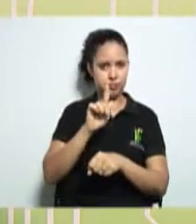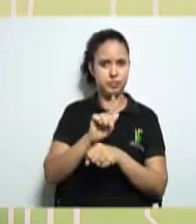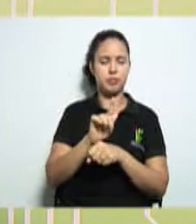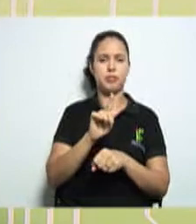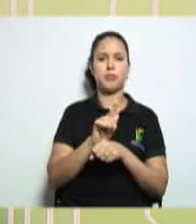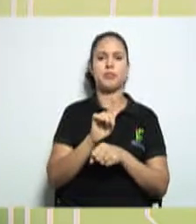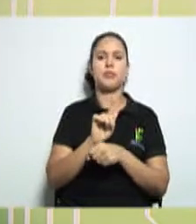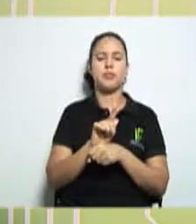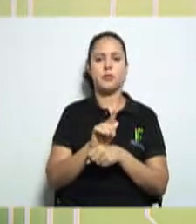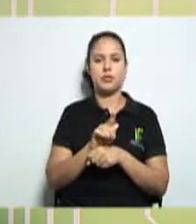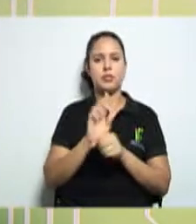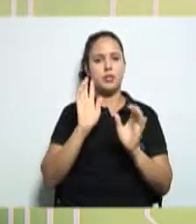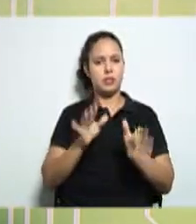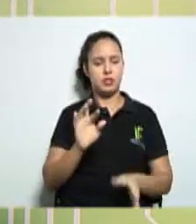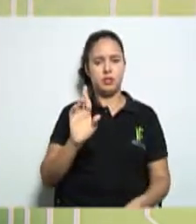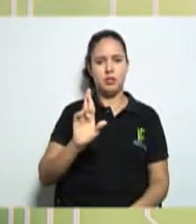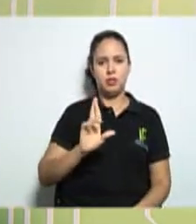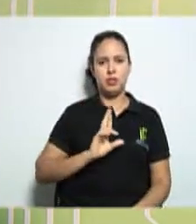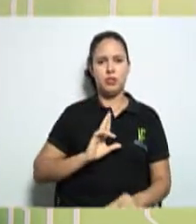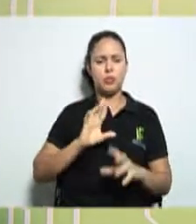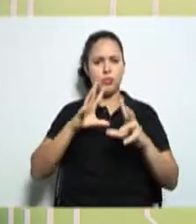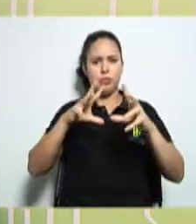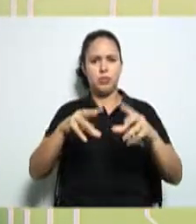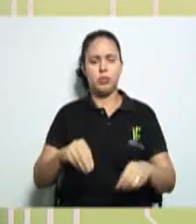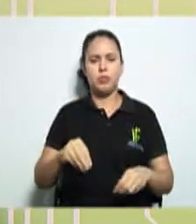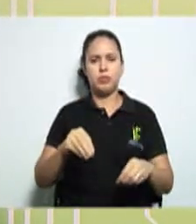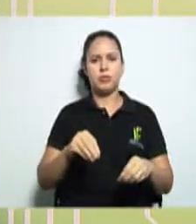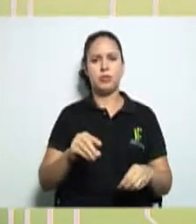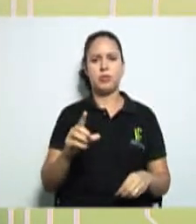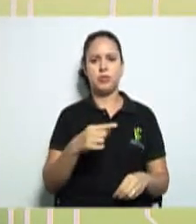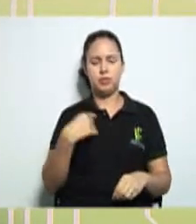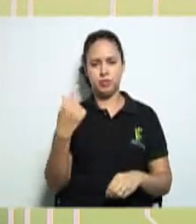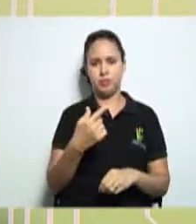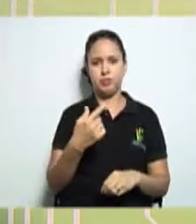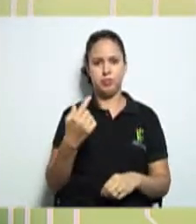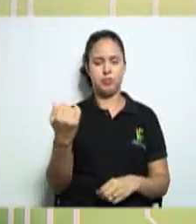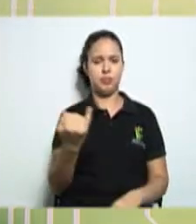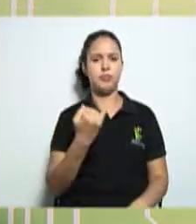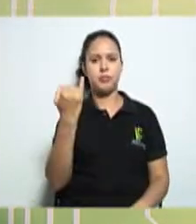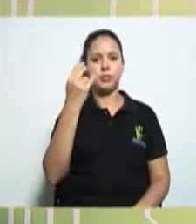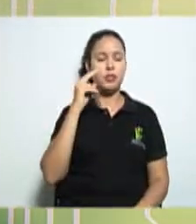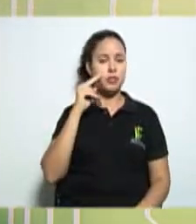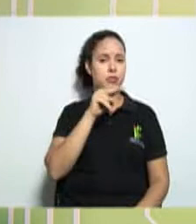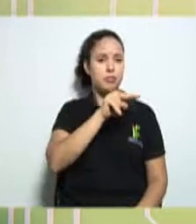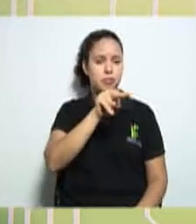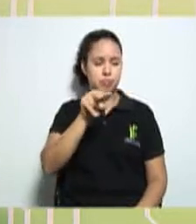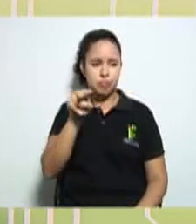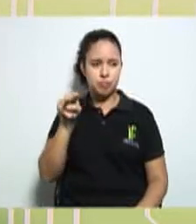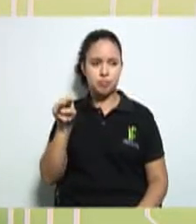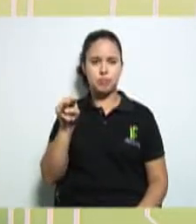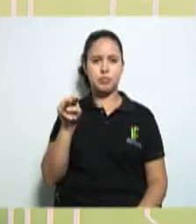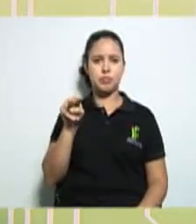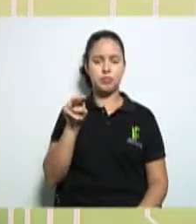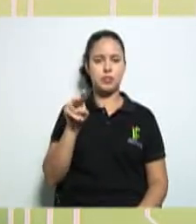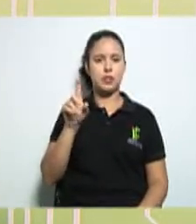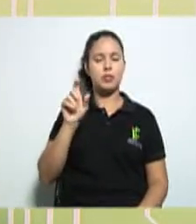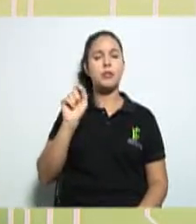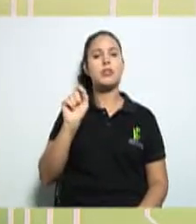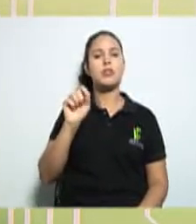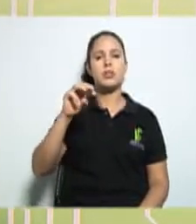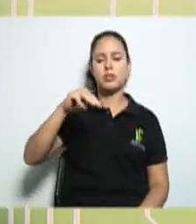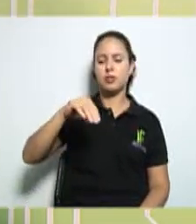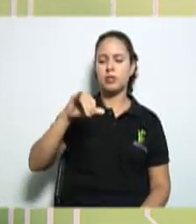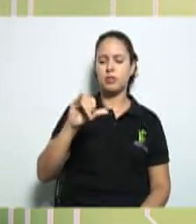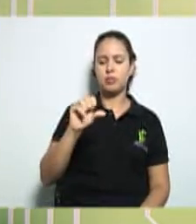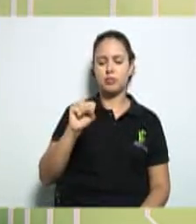já responderam isso hoje, para todos nós, é importante a gente visualizar isso. E a missão, eu vou